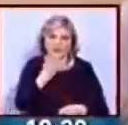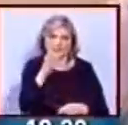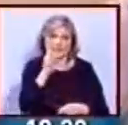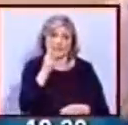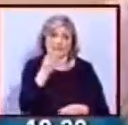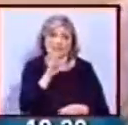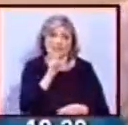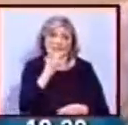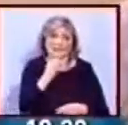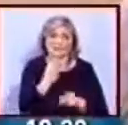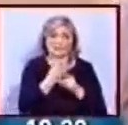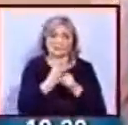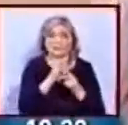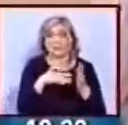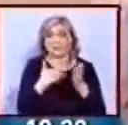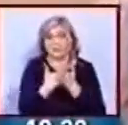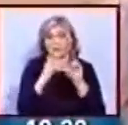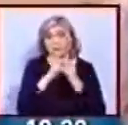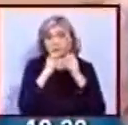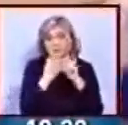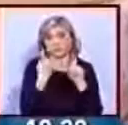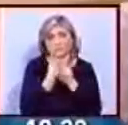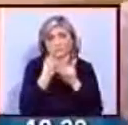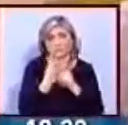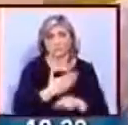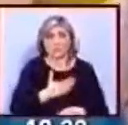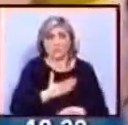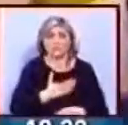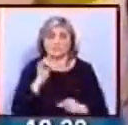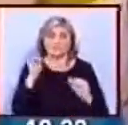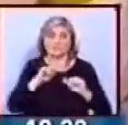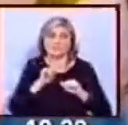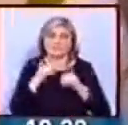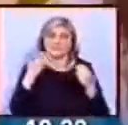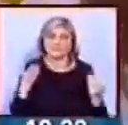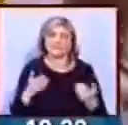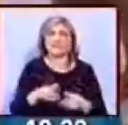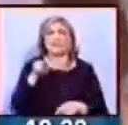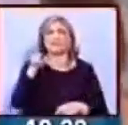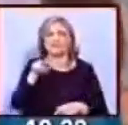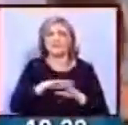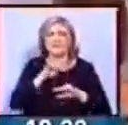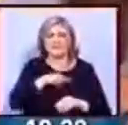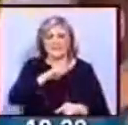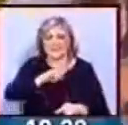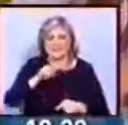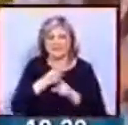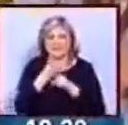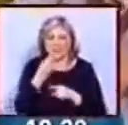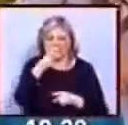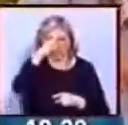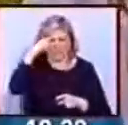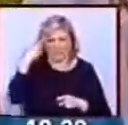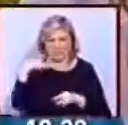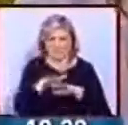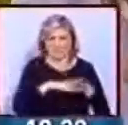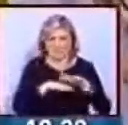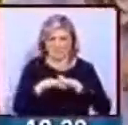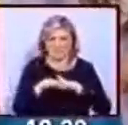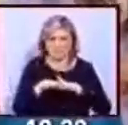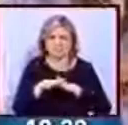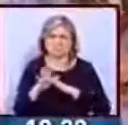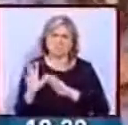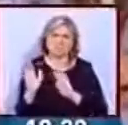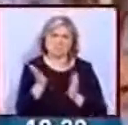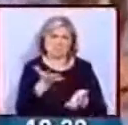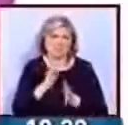artérias. E depois provoca estes problemas no coração, não é? Sim. E este ecocardiograma, isto é muito difícil de fazer? Mais